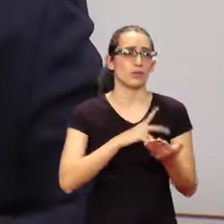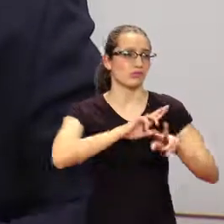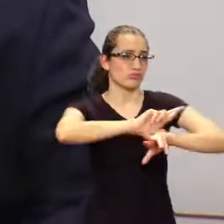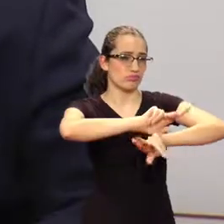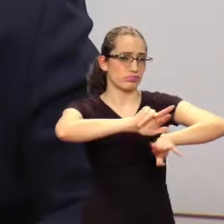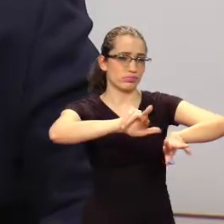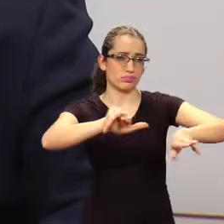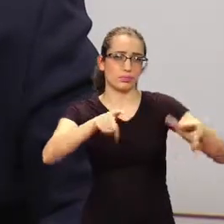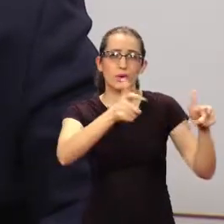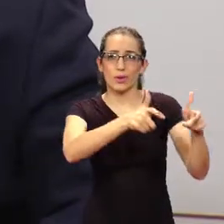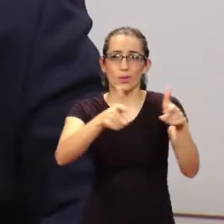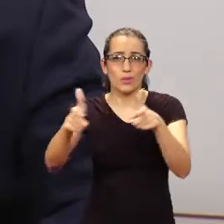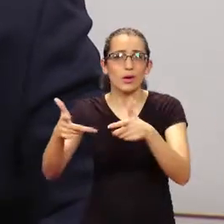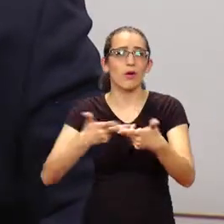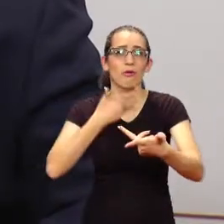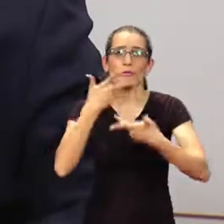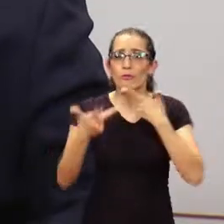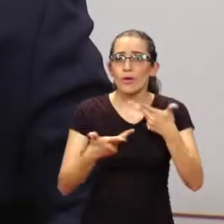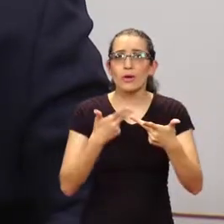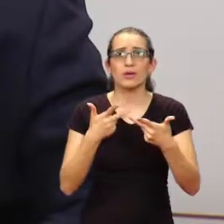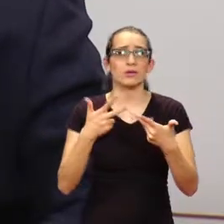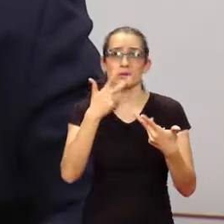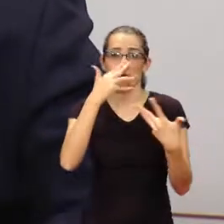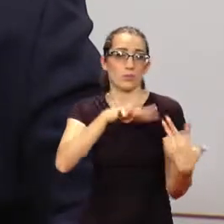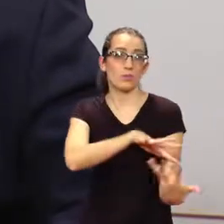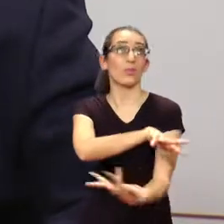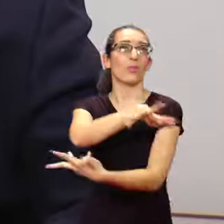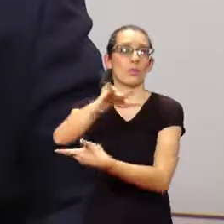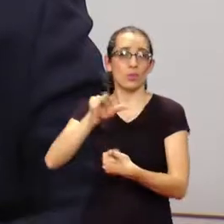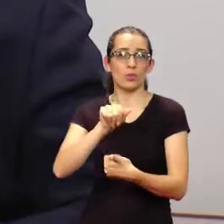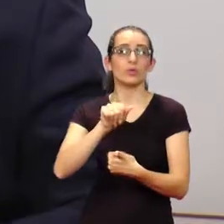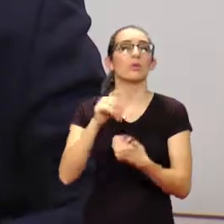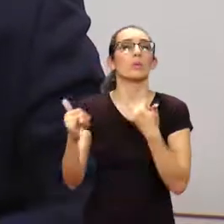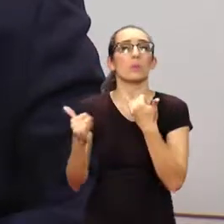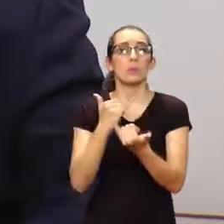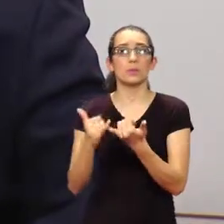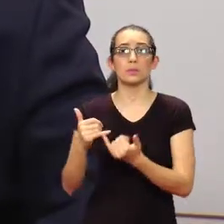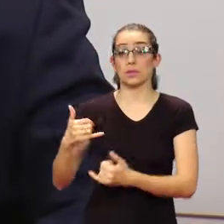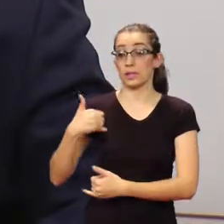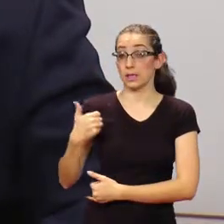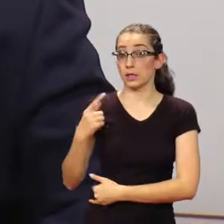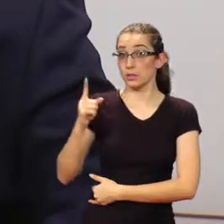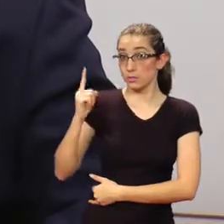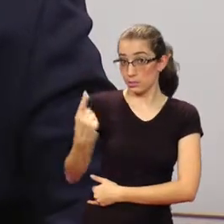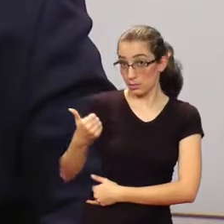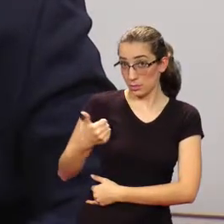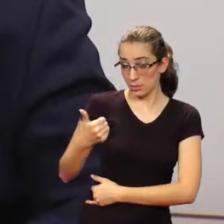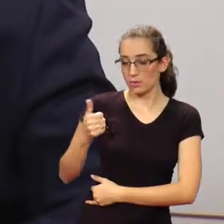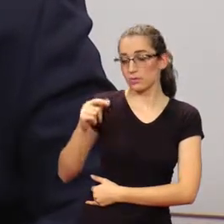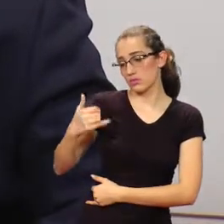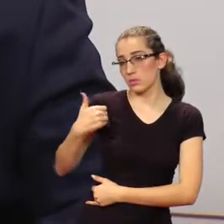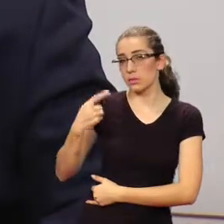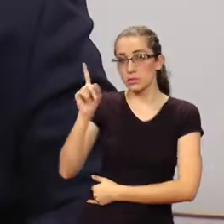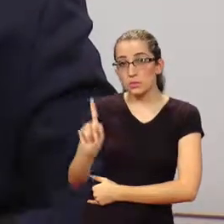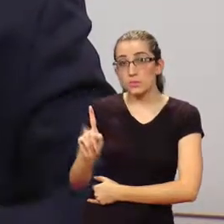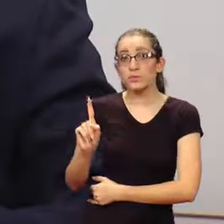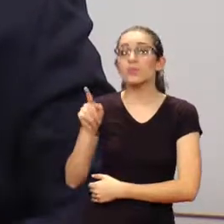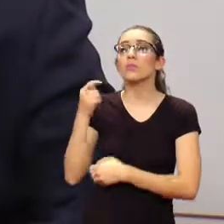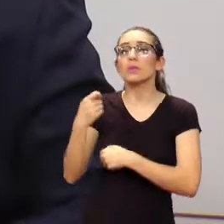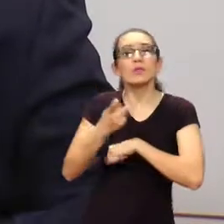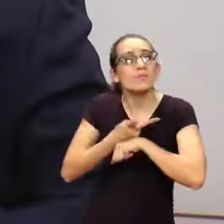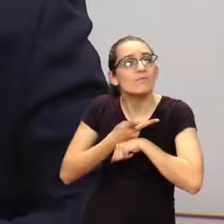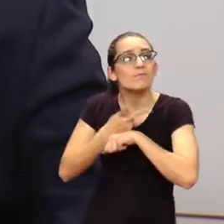por vários órgãos, né, da especialidade no mundo todo, que pelo menos no primeiro ano de vida, a família consulte